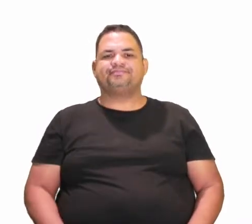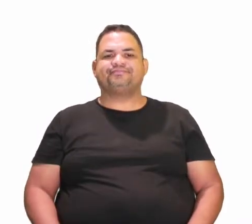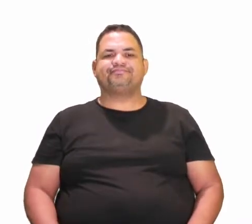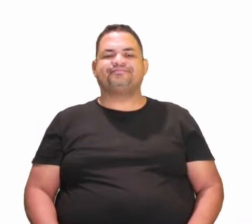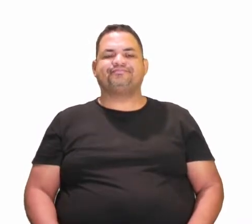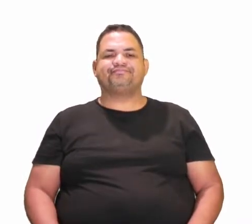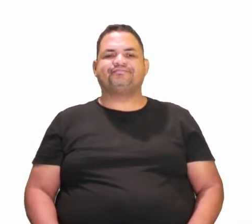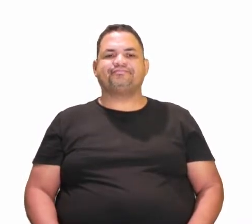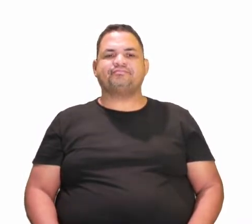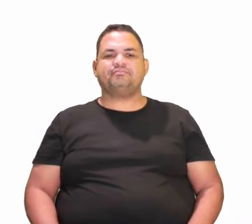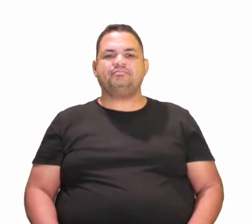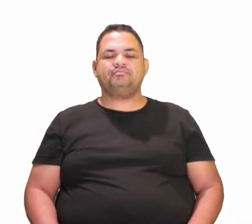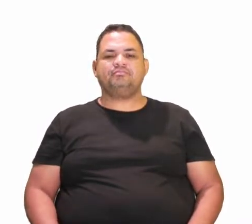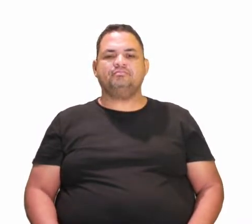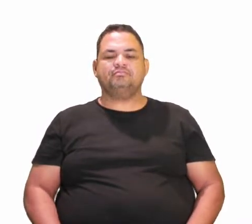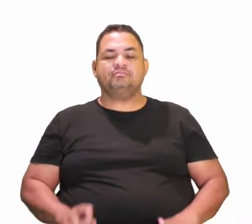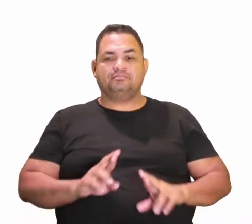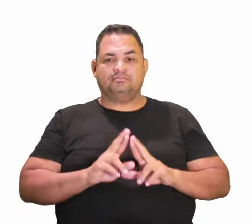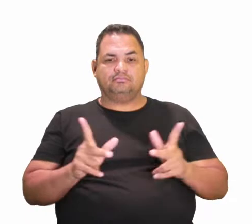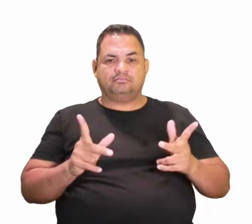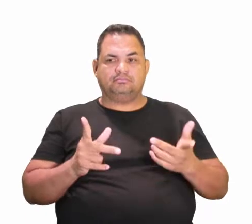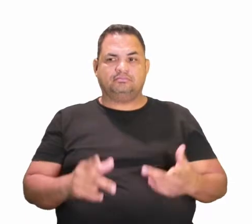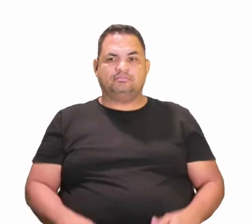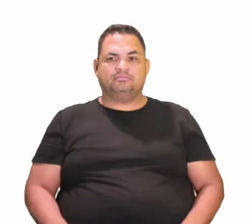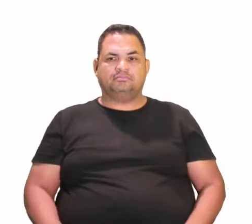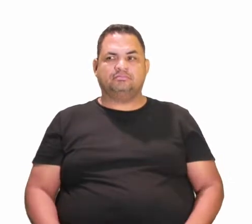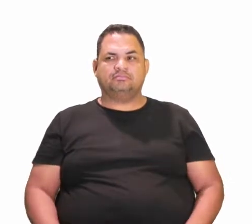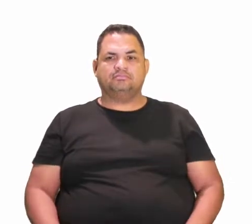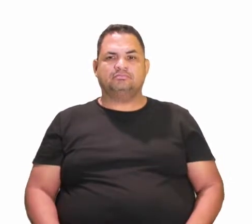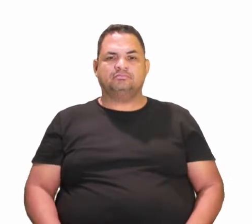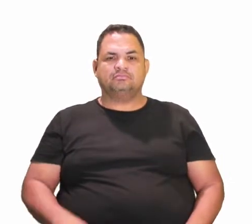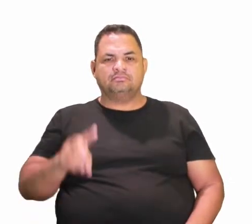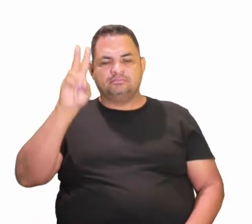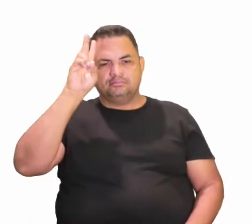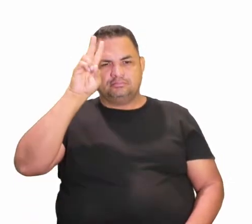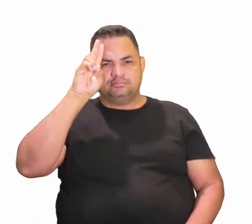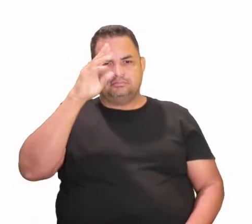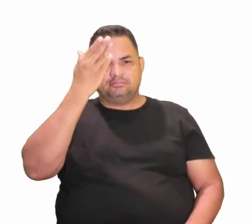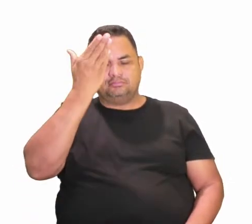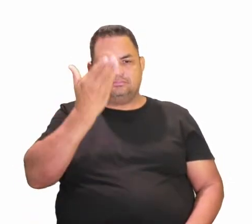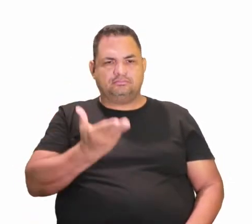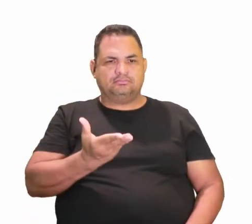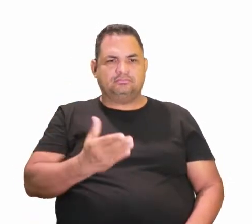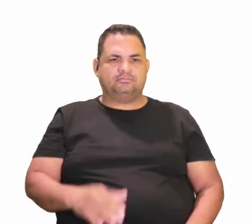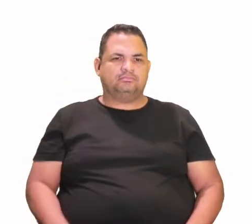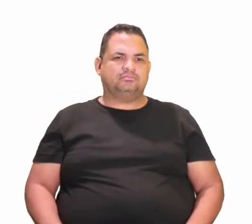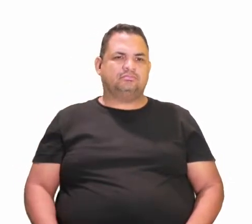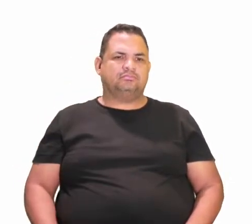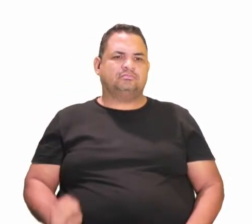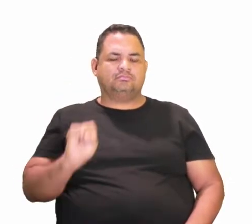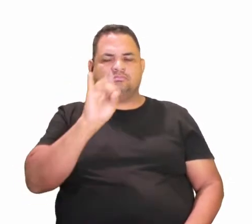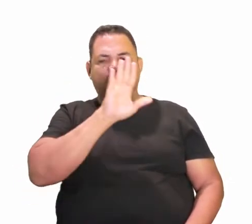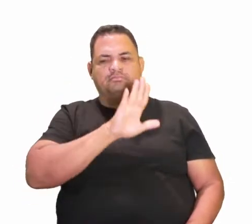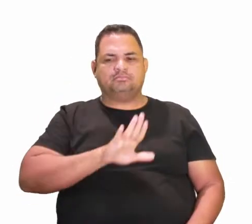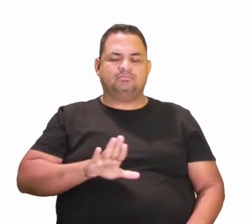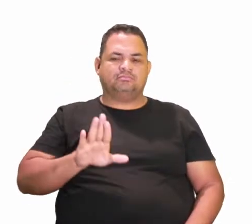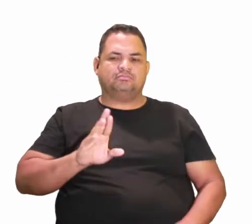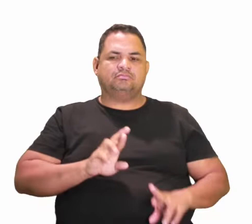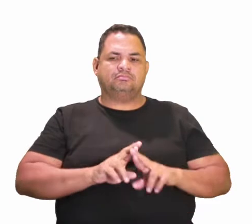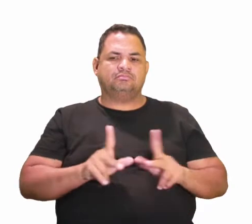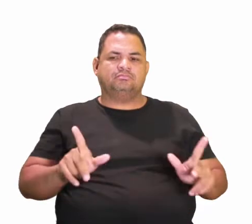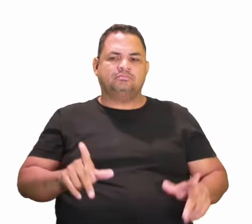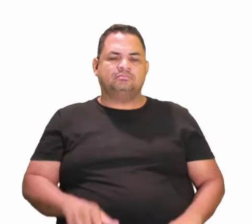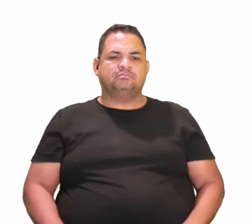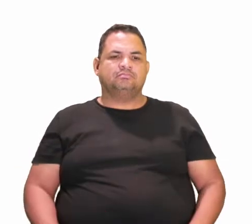uma pegada diferente uma historinha aqui né na historinha imagens diferente